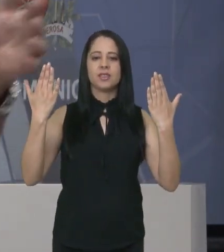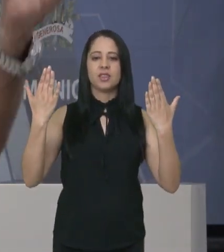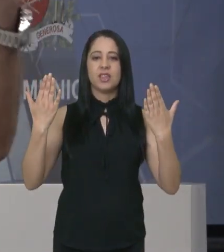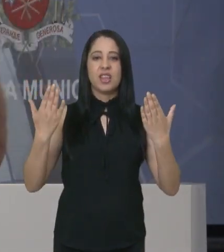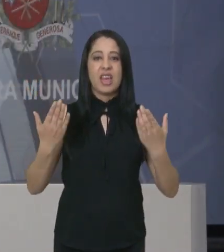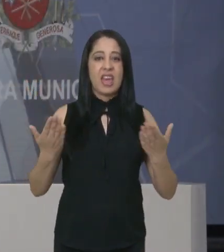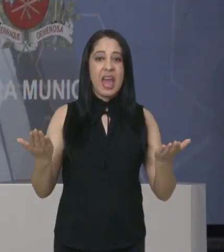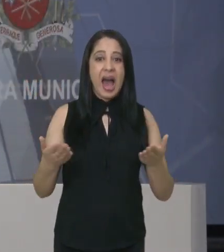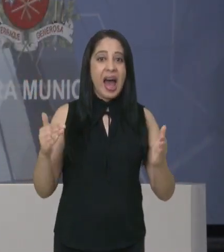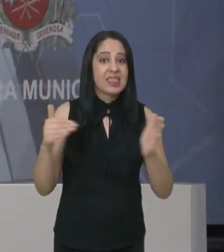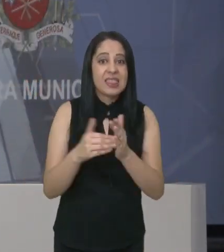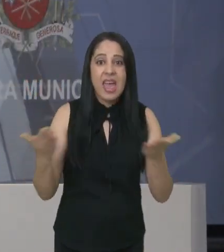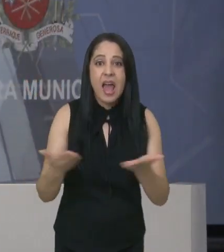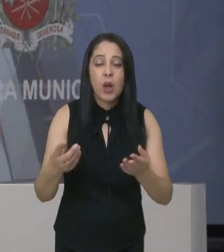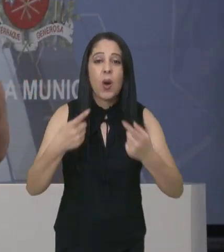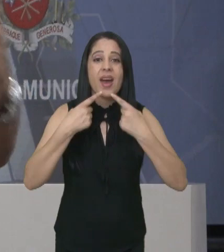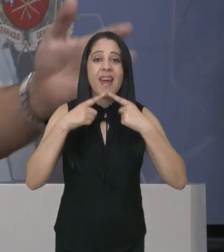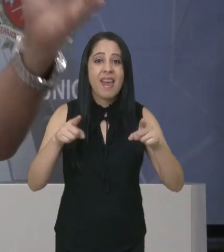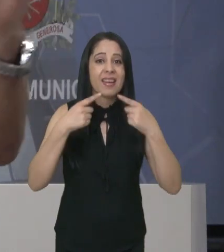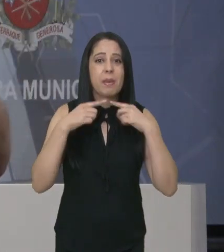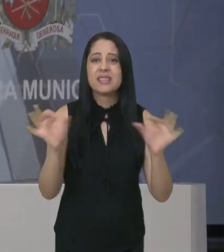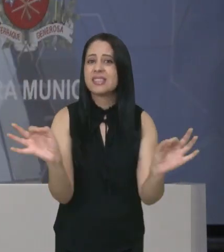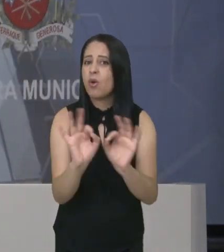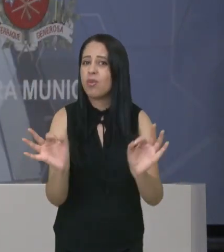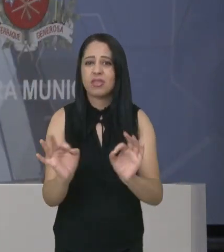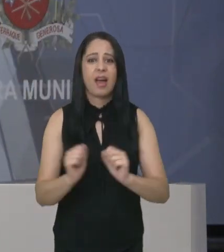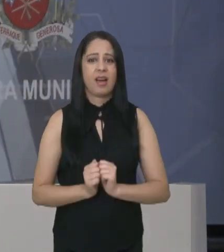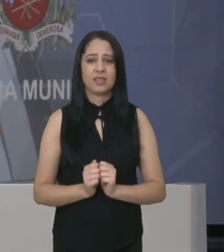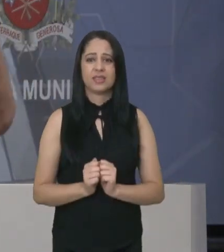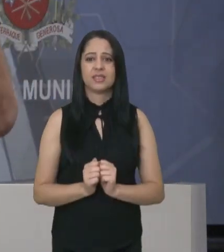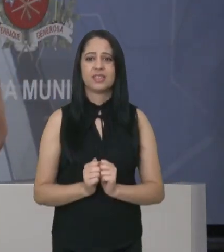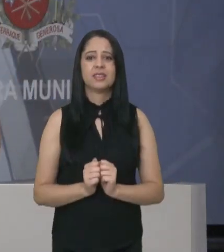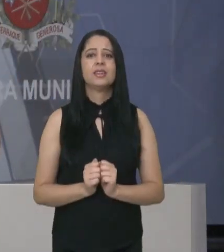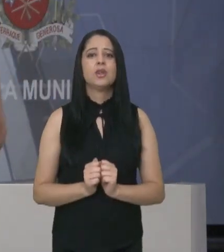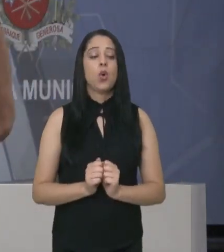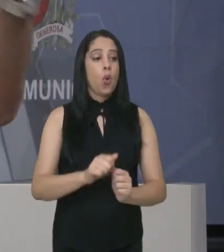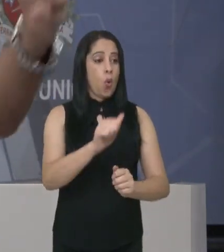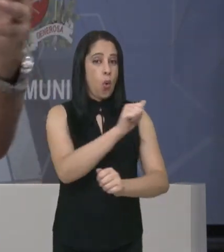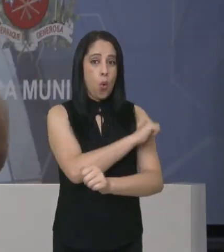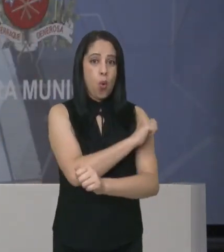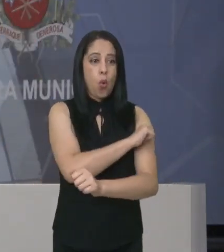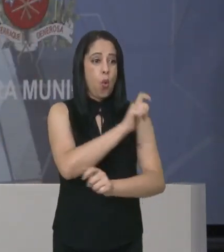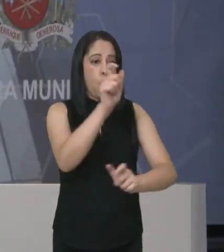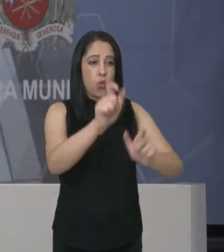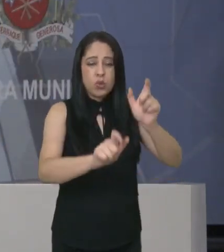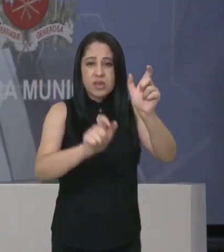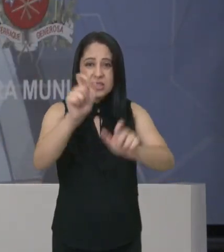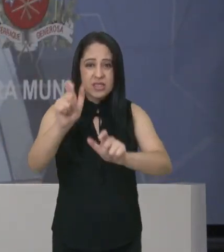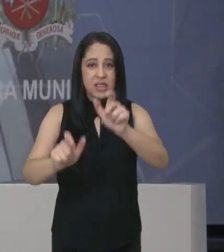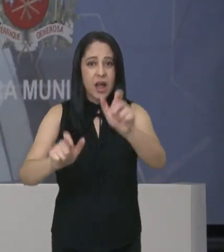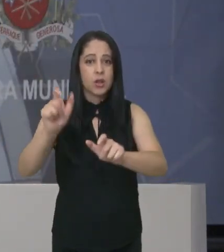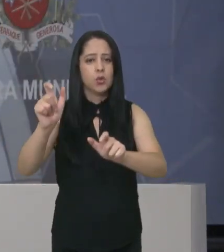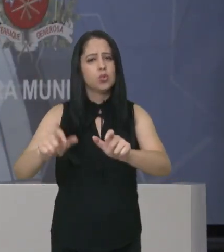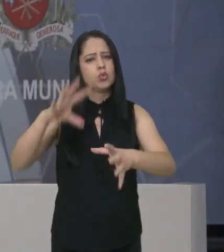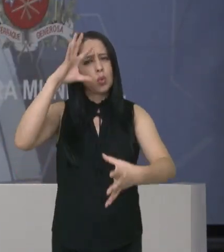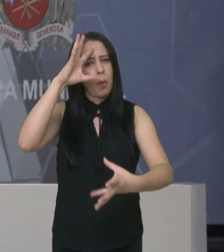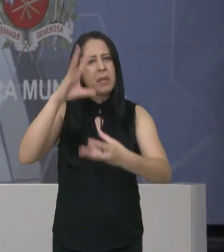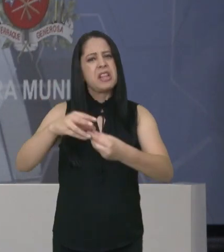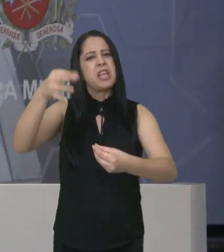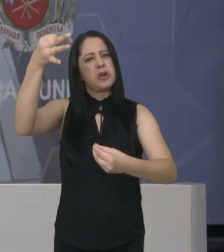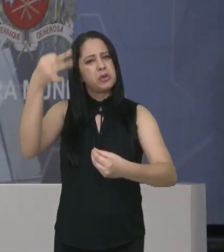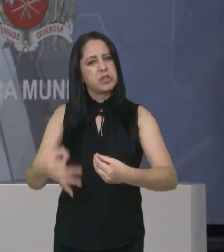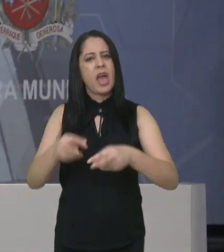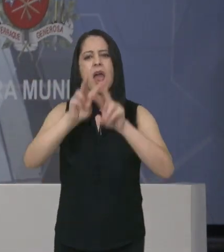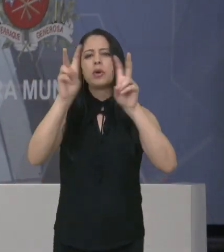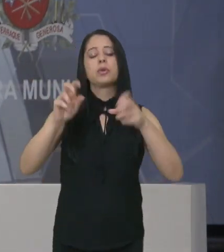nenhuma reclamação, os alunos aprendendo o fair play, trazendo os valores que o esporte proporciona